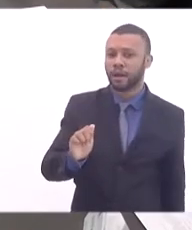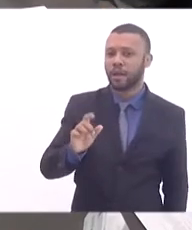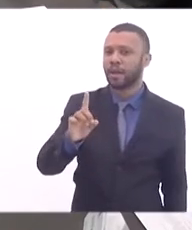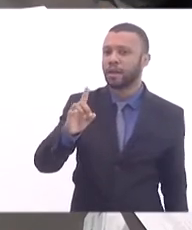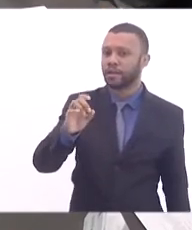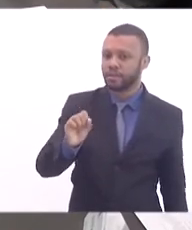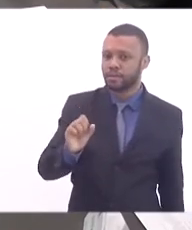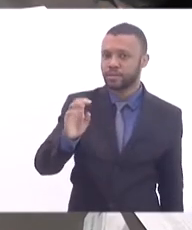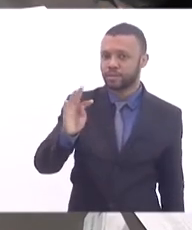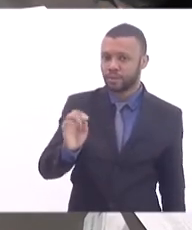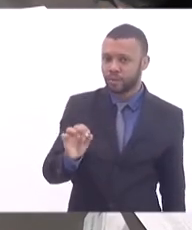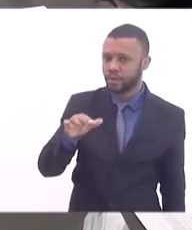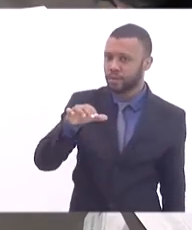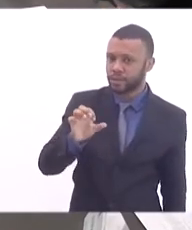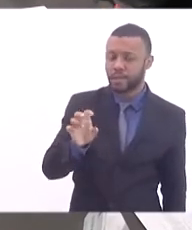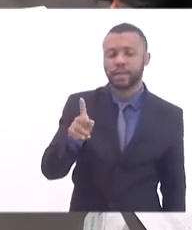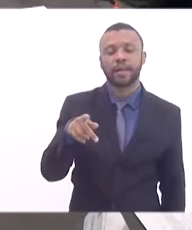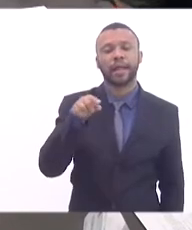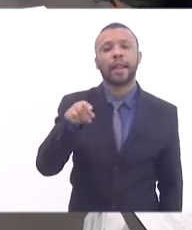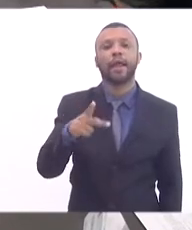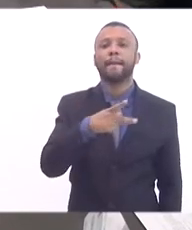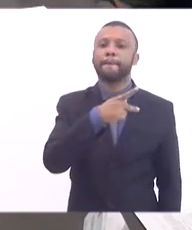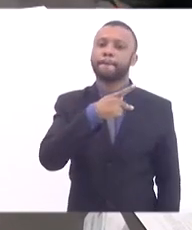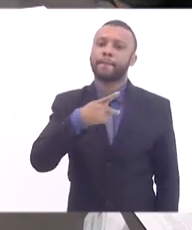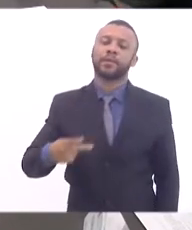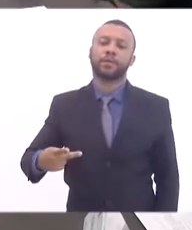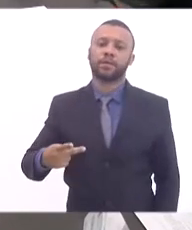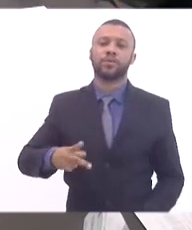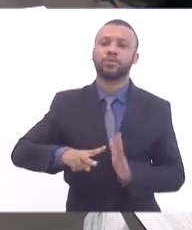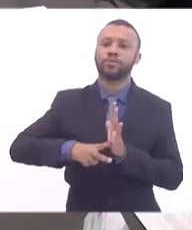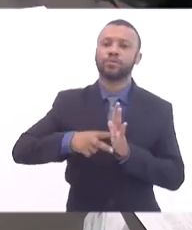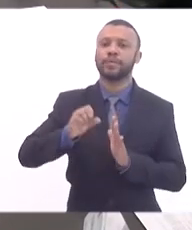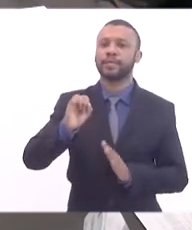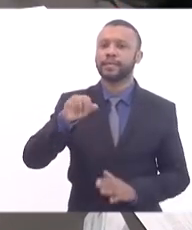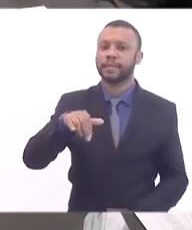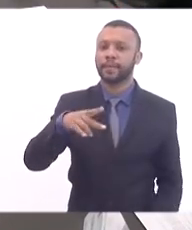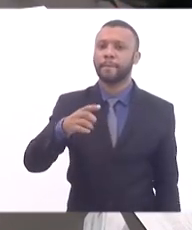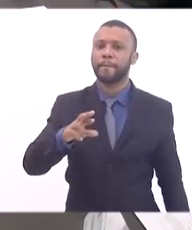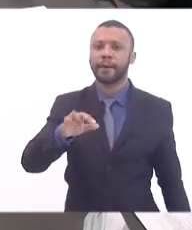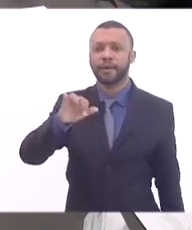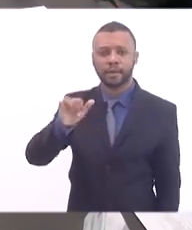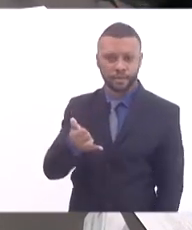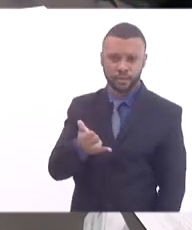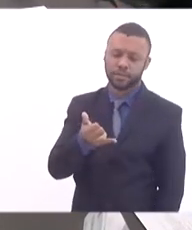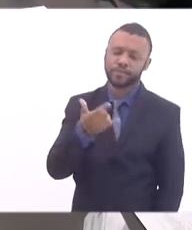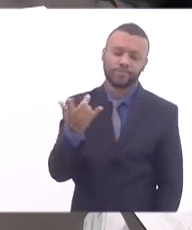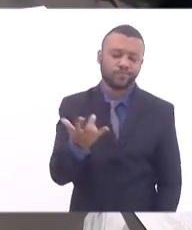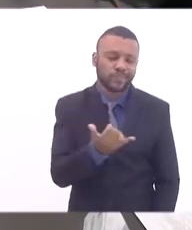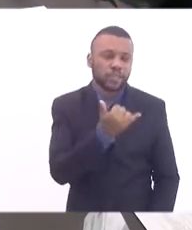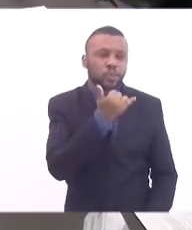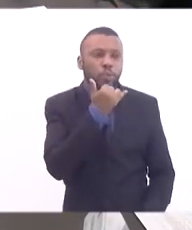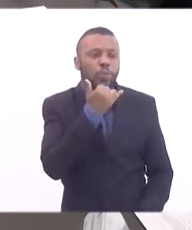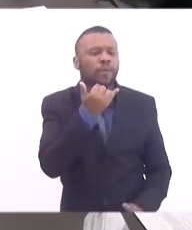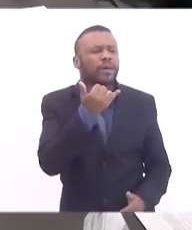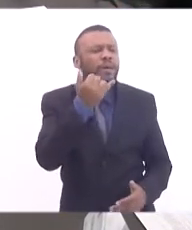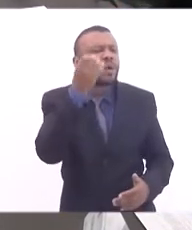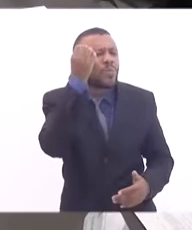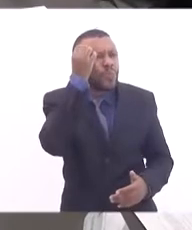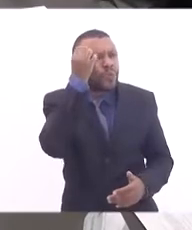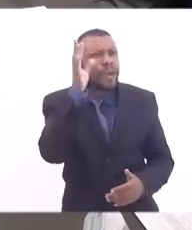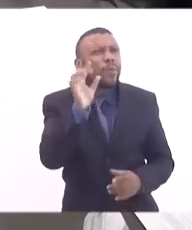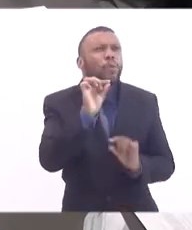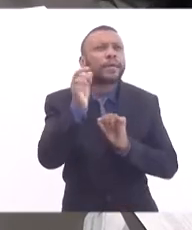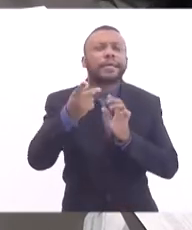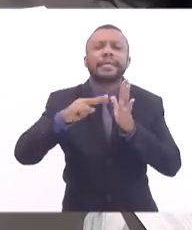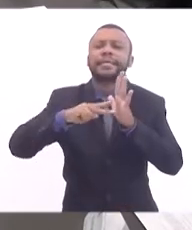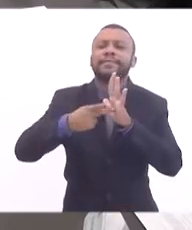presidente do simperj o Gladstone eu não tô lembrado o que que representa